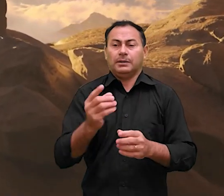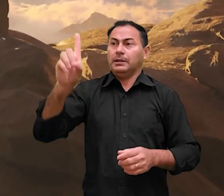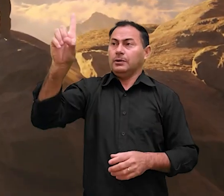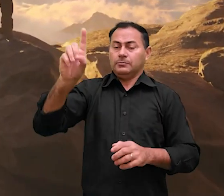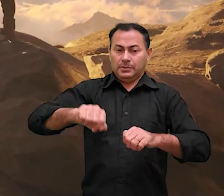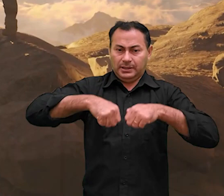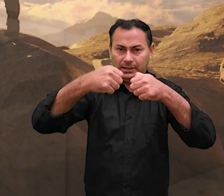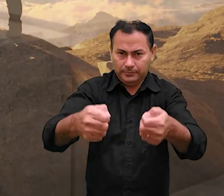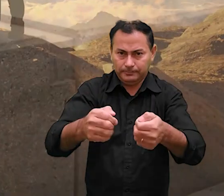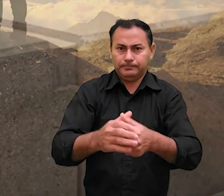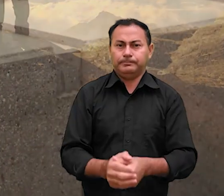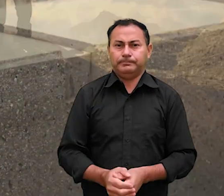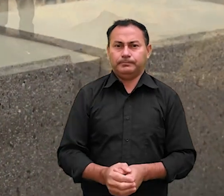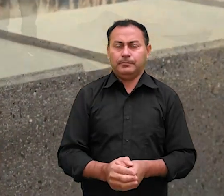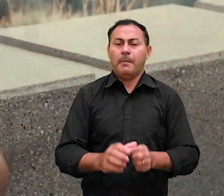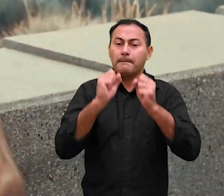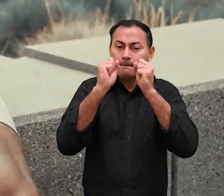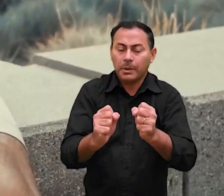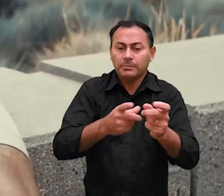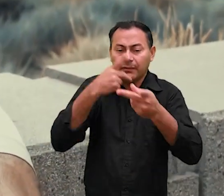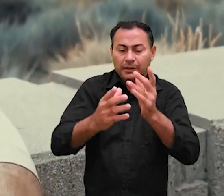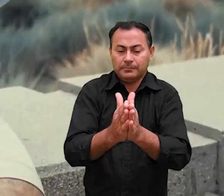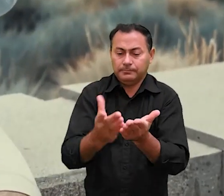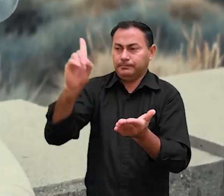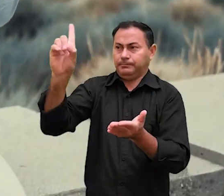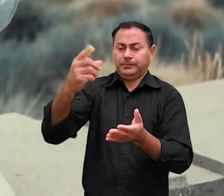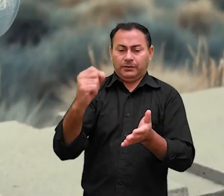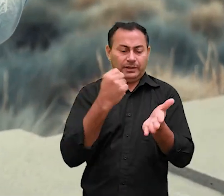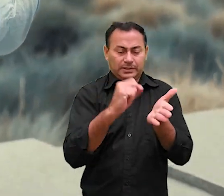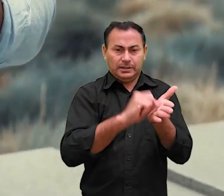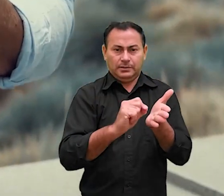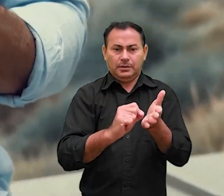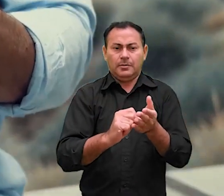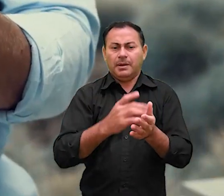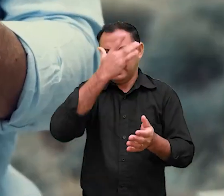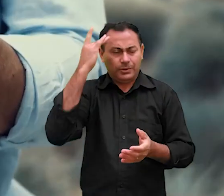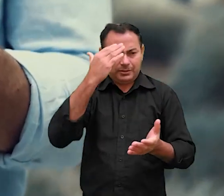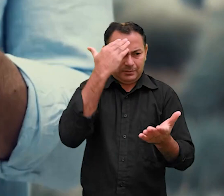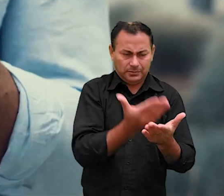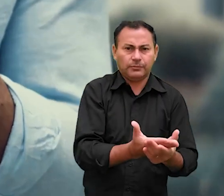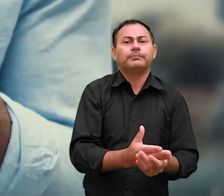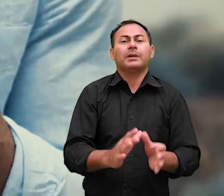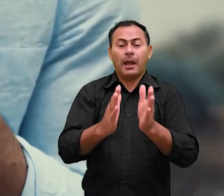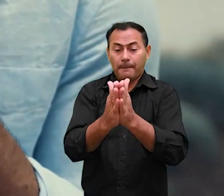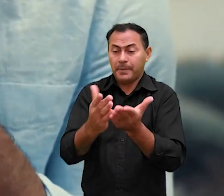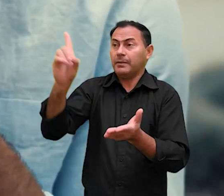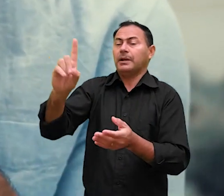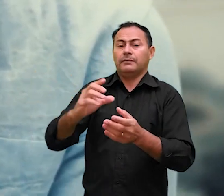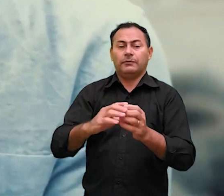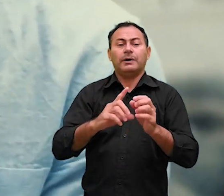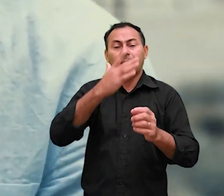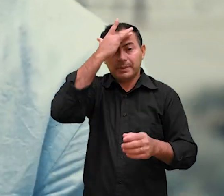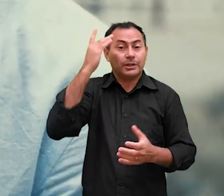que Deus lhe atribuir. Podemos então dizer que a Bíblia não foi escrita para o incrédulo. A Bíblia foi escrita para o